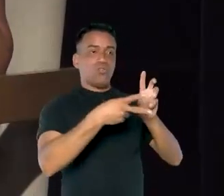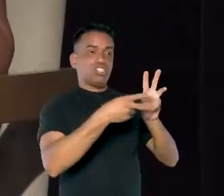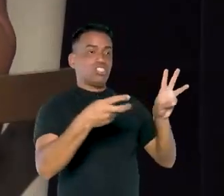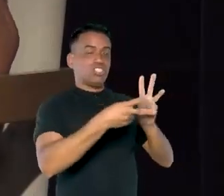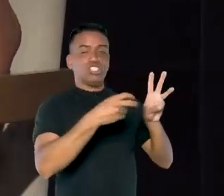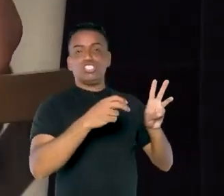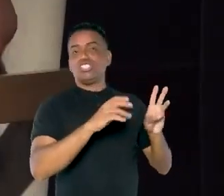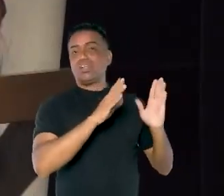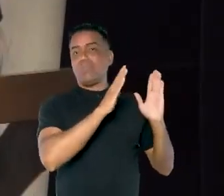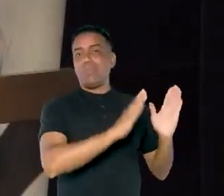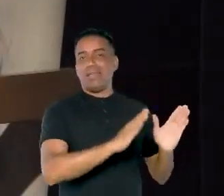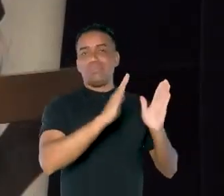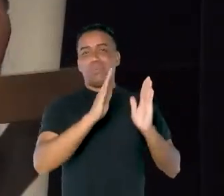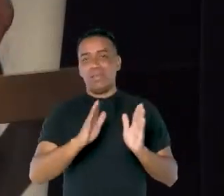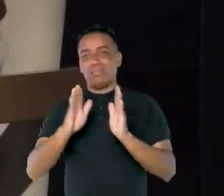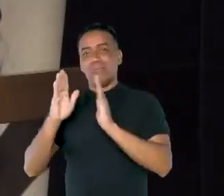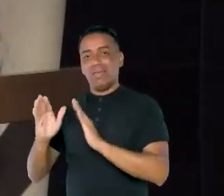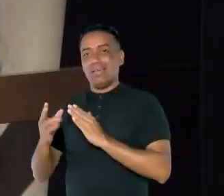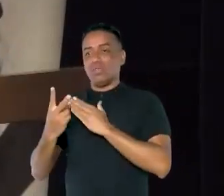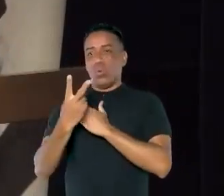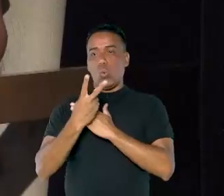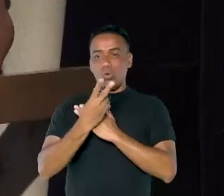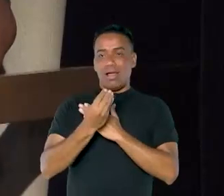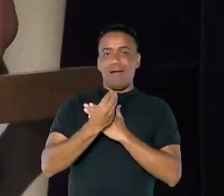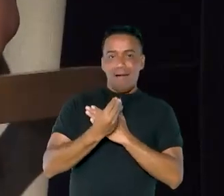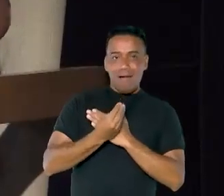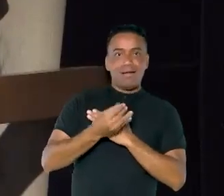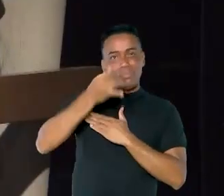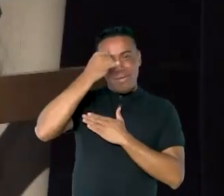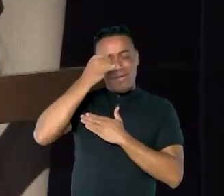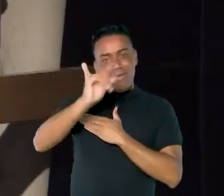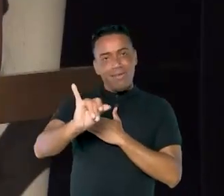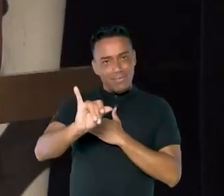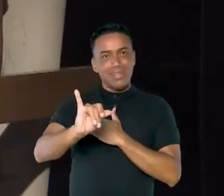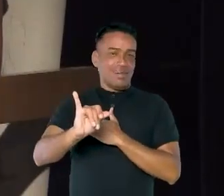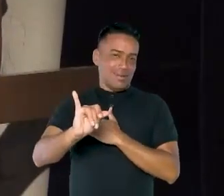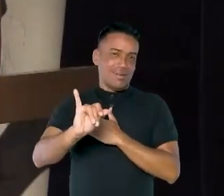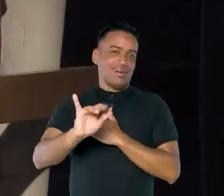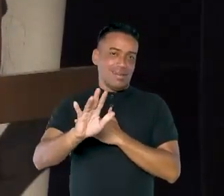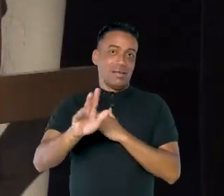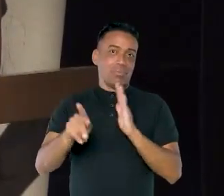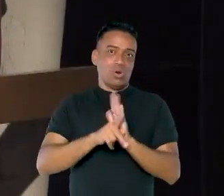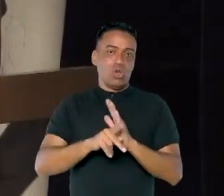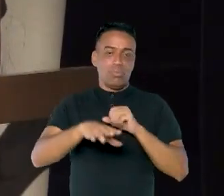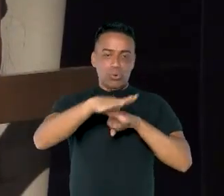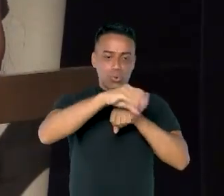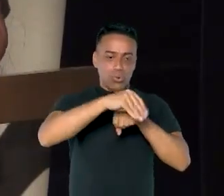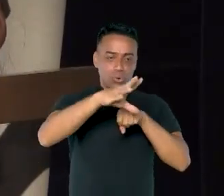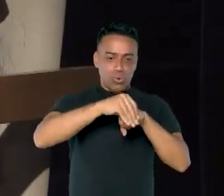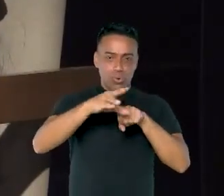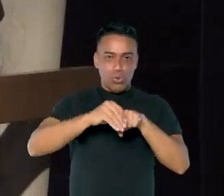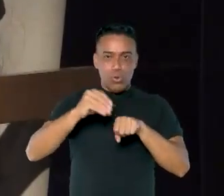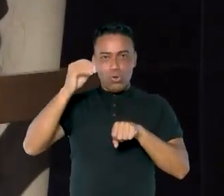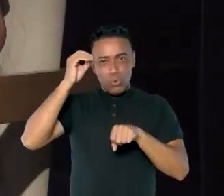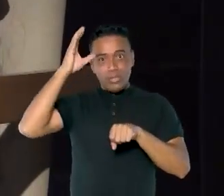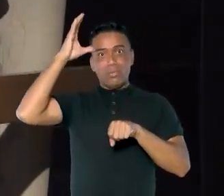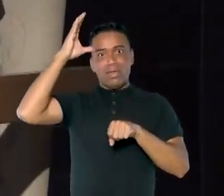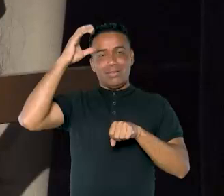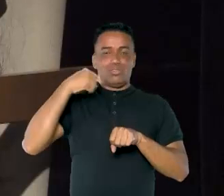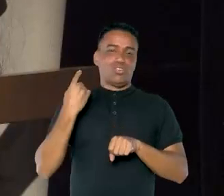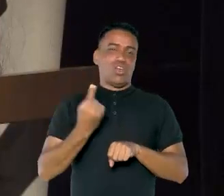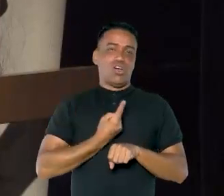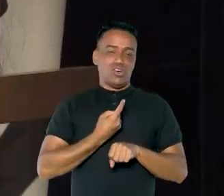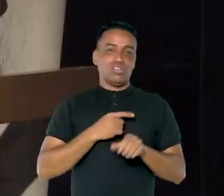cada momento, a gente está fazendo cuidado, resguardo, né? A partir dos nossos conhecimentos, né, que a gente tem, que são as